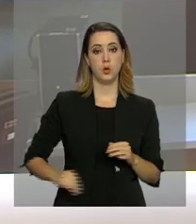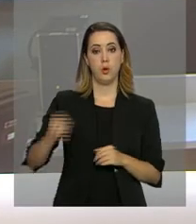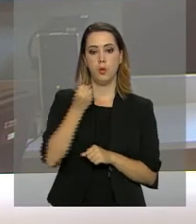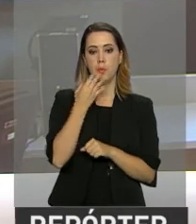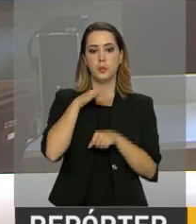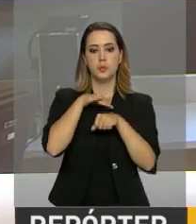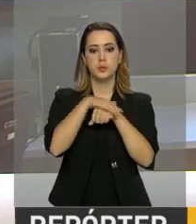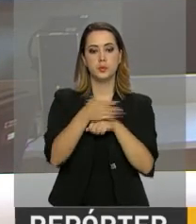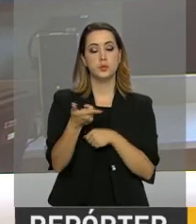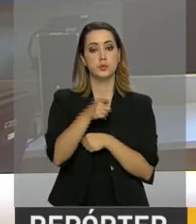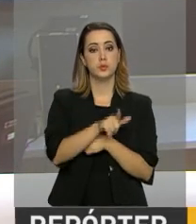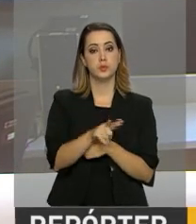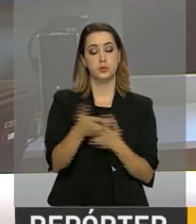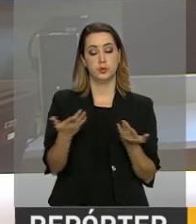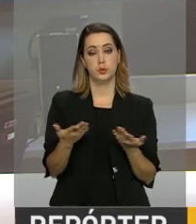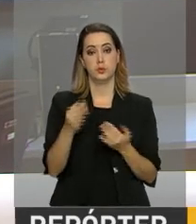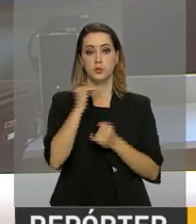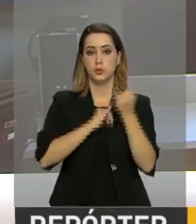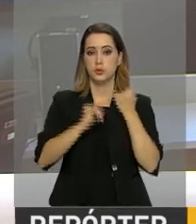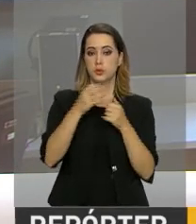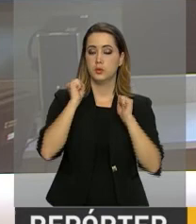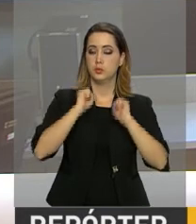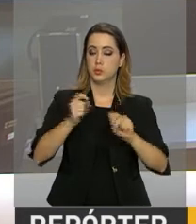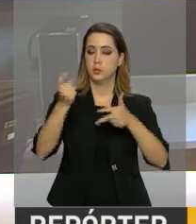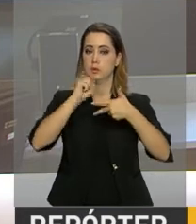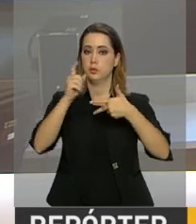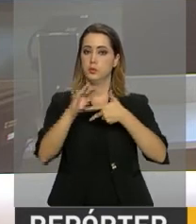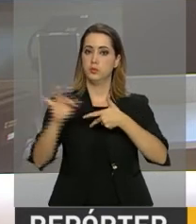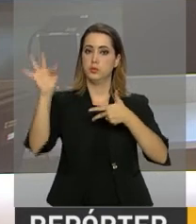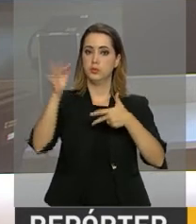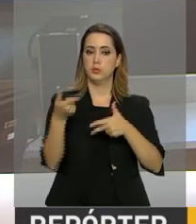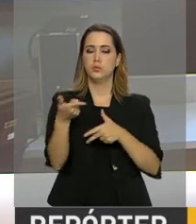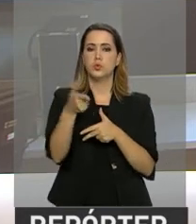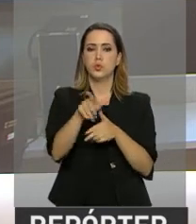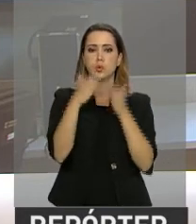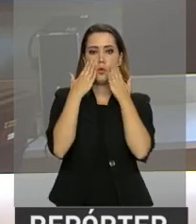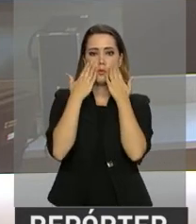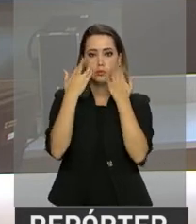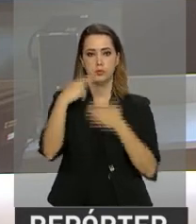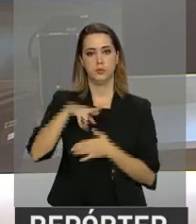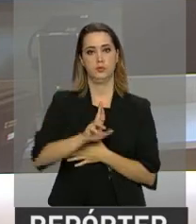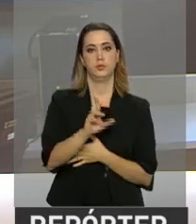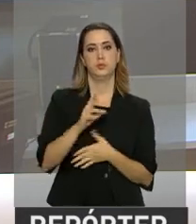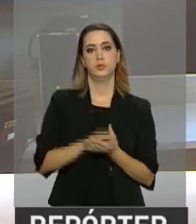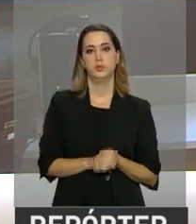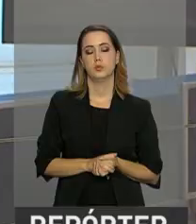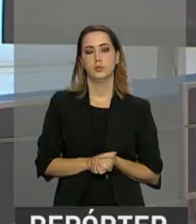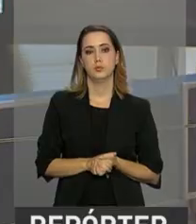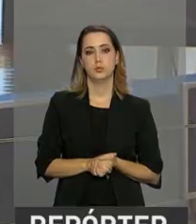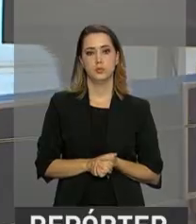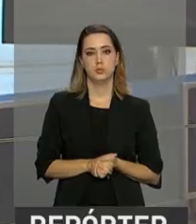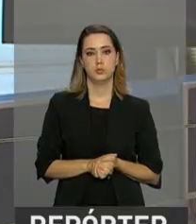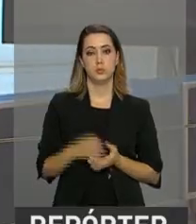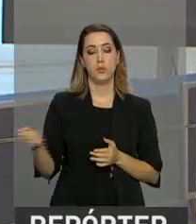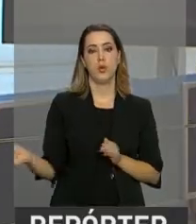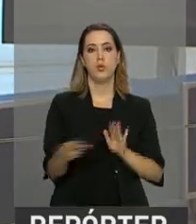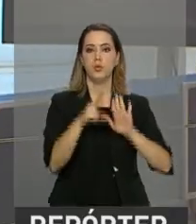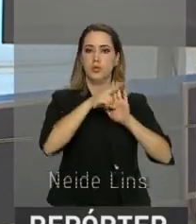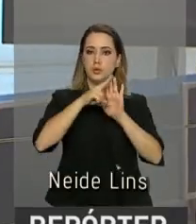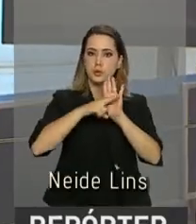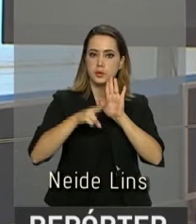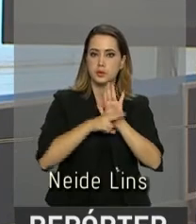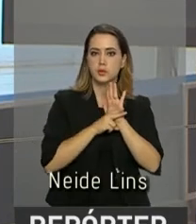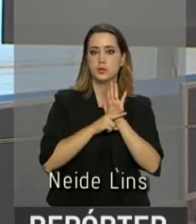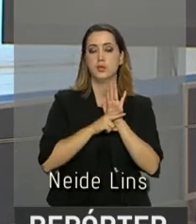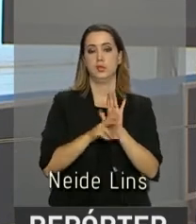Olá, boa noite. Estamos de volta com as notícias do Poder Executivo Federal em mais uma edição do Repórter NBR. Novas regras